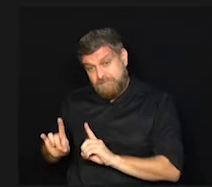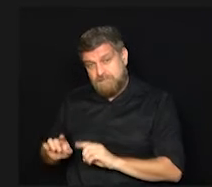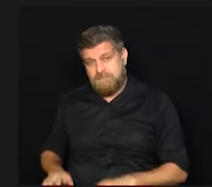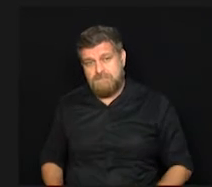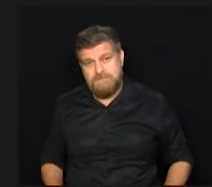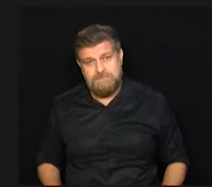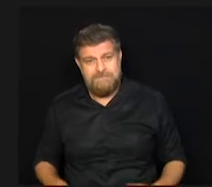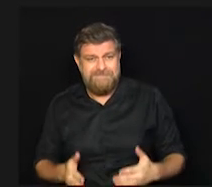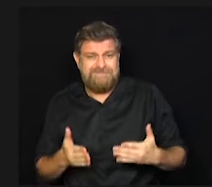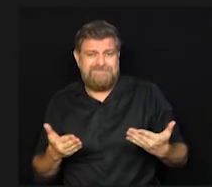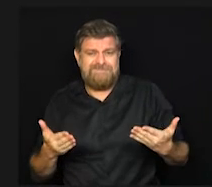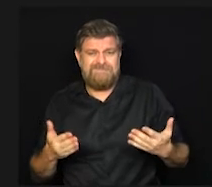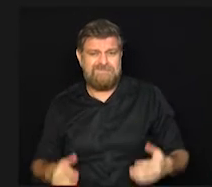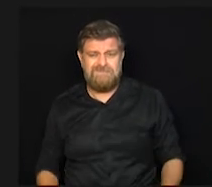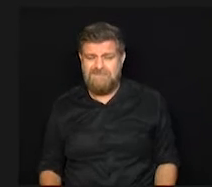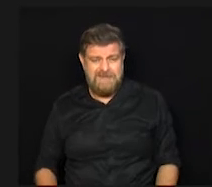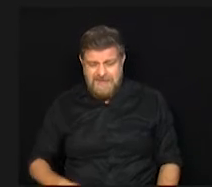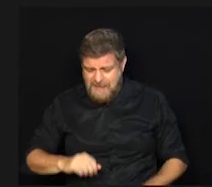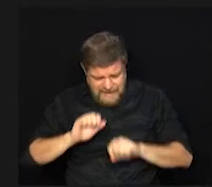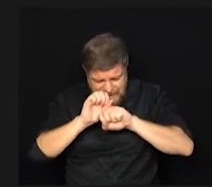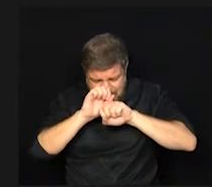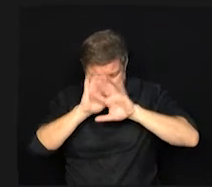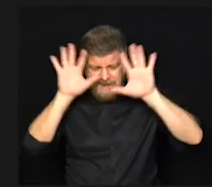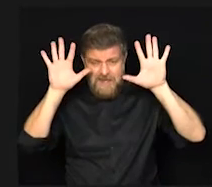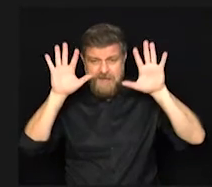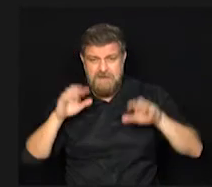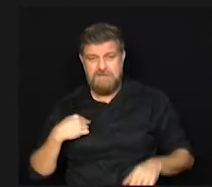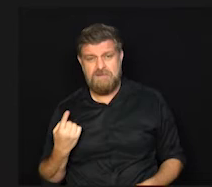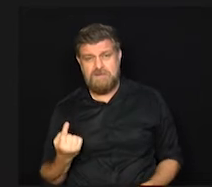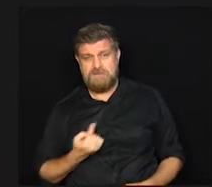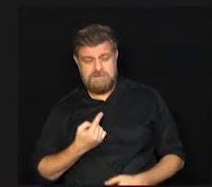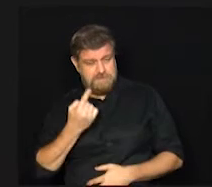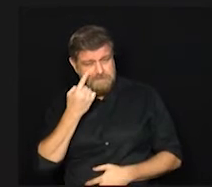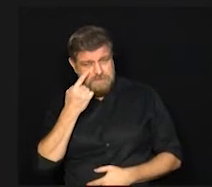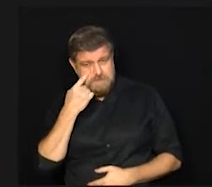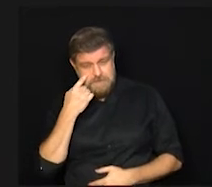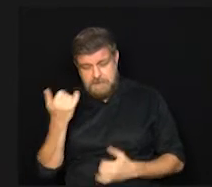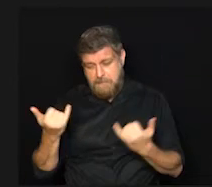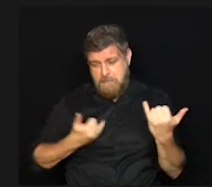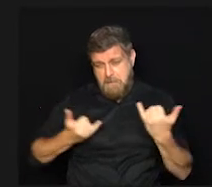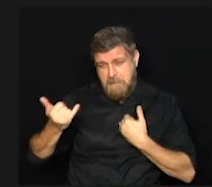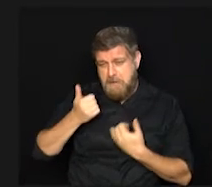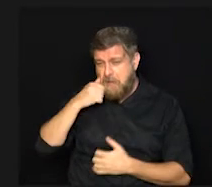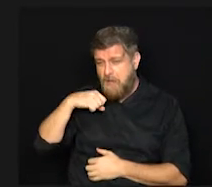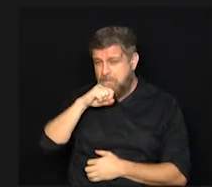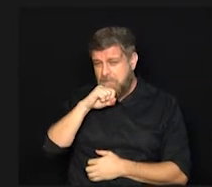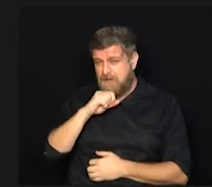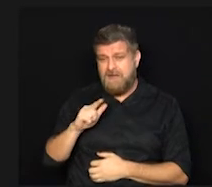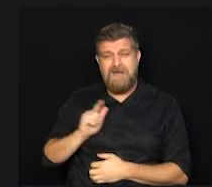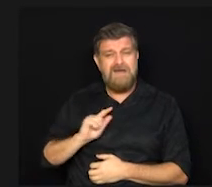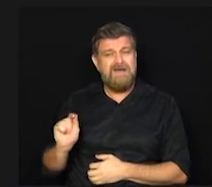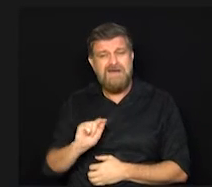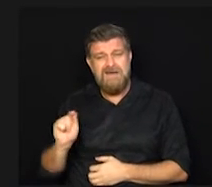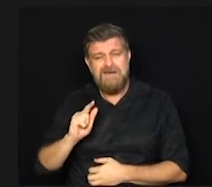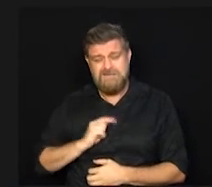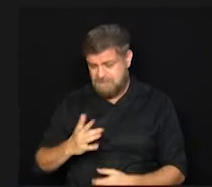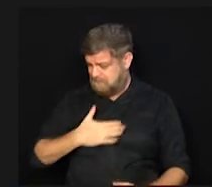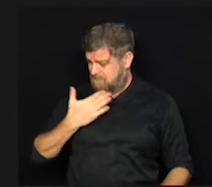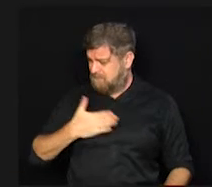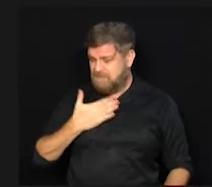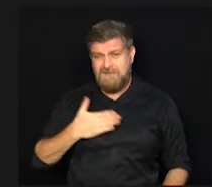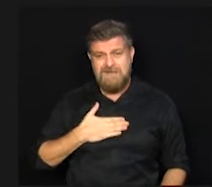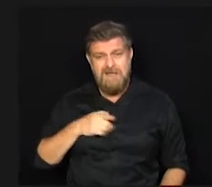assim notório, né? A gente vem ouvindo relatos aí das mães que nos choca, mães que